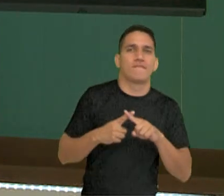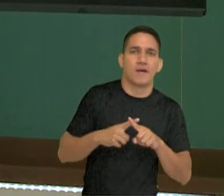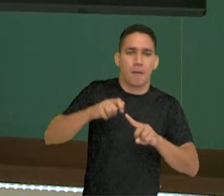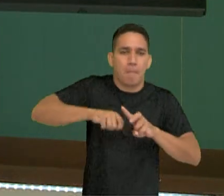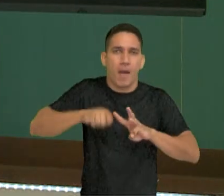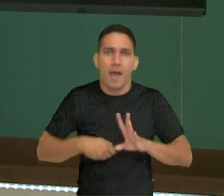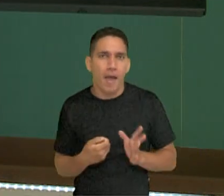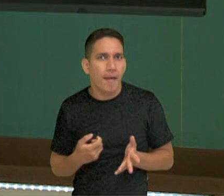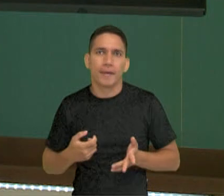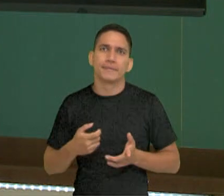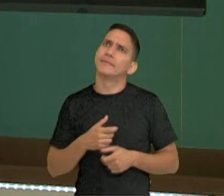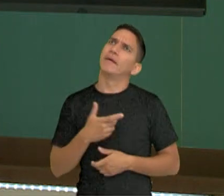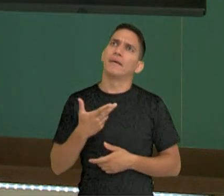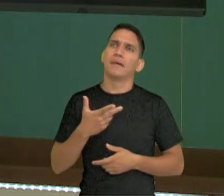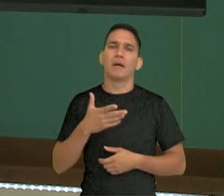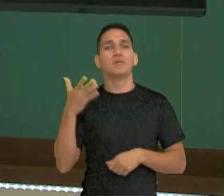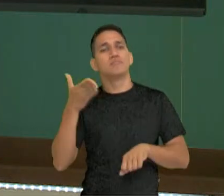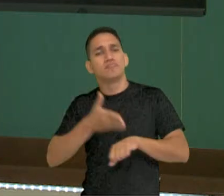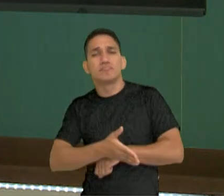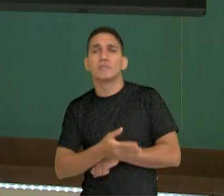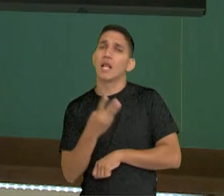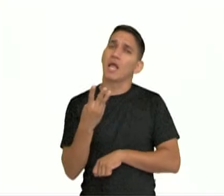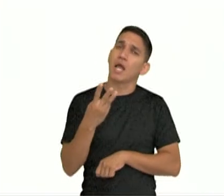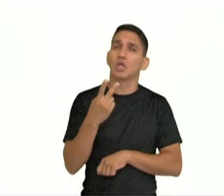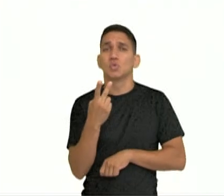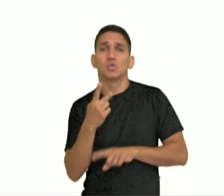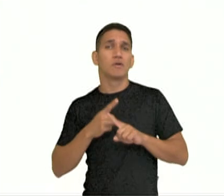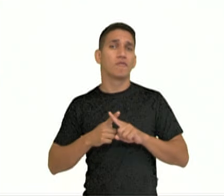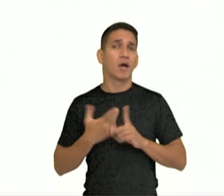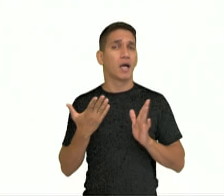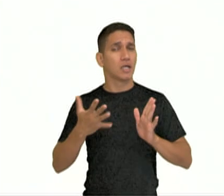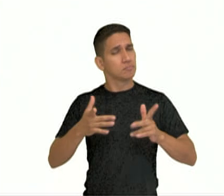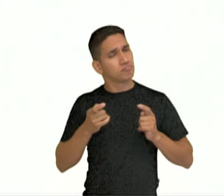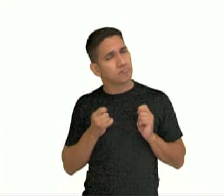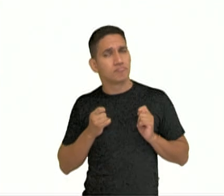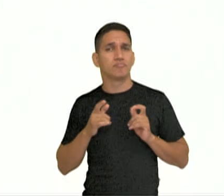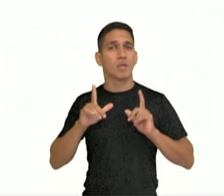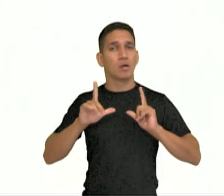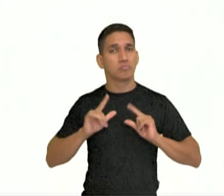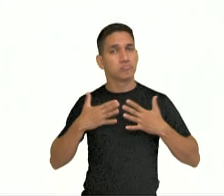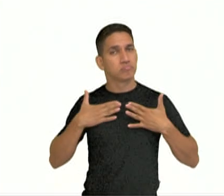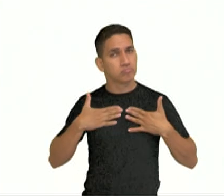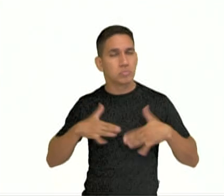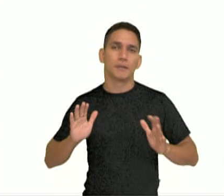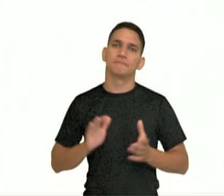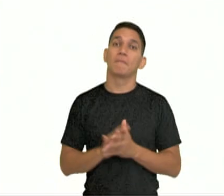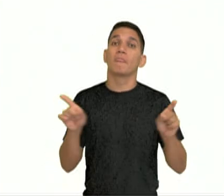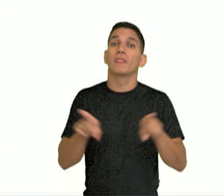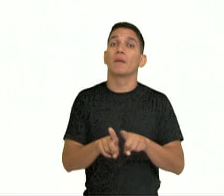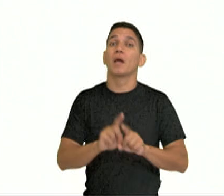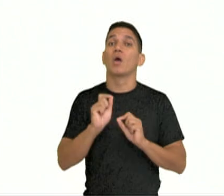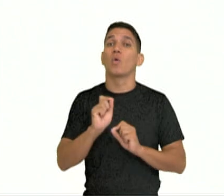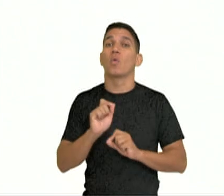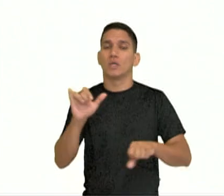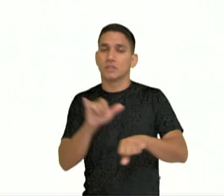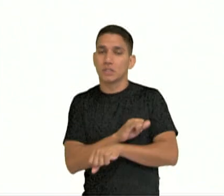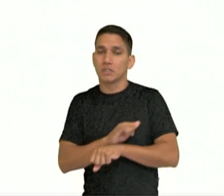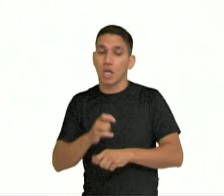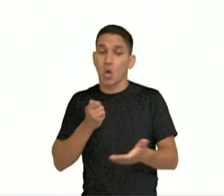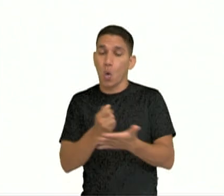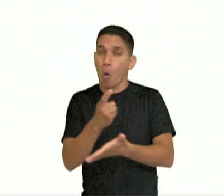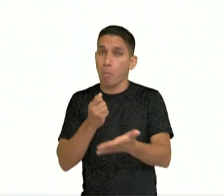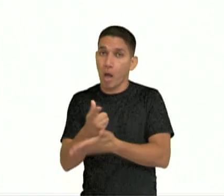sair 3 ou 2 vezes é uma maneira. Reduzir, então, também o gasto com roupa e